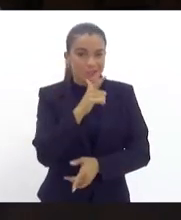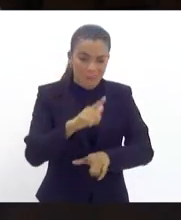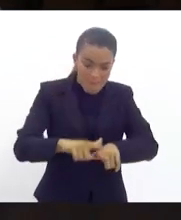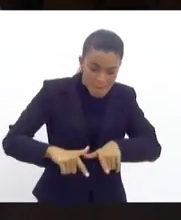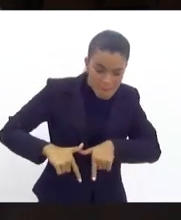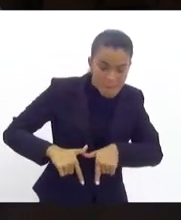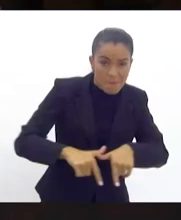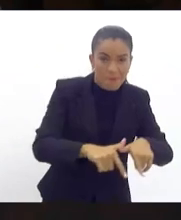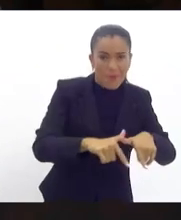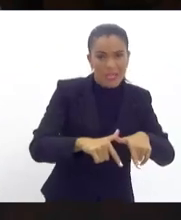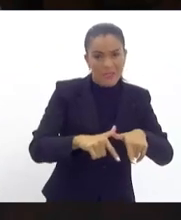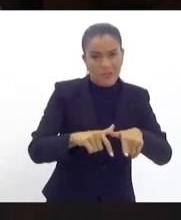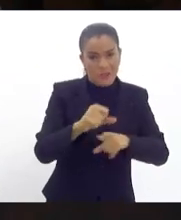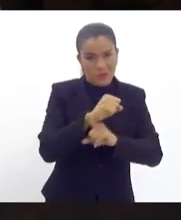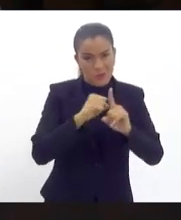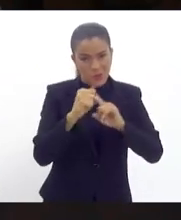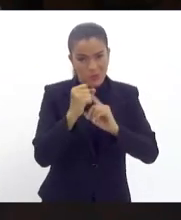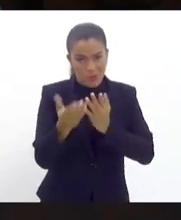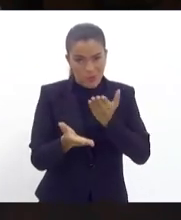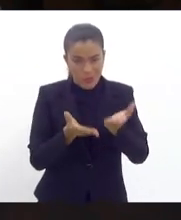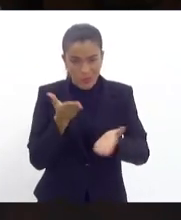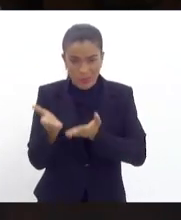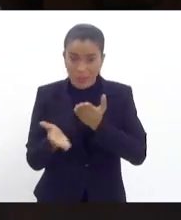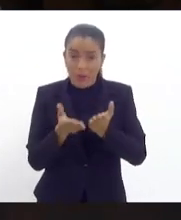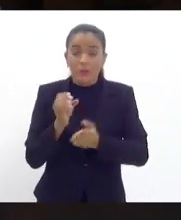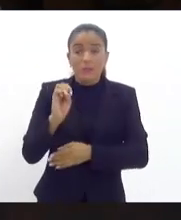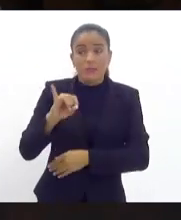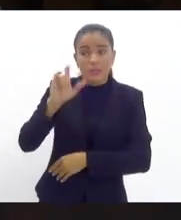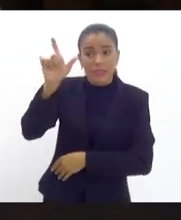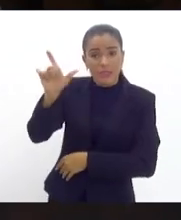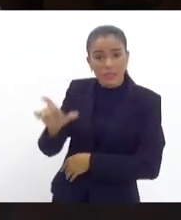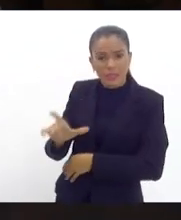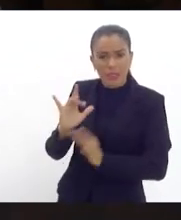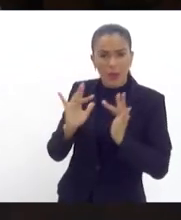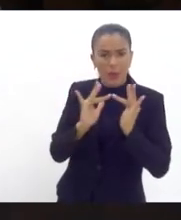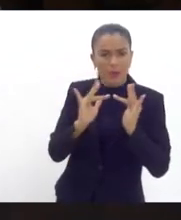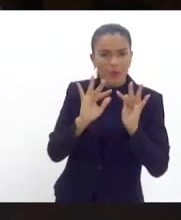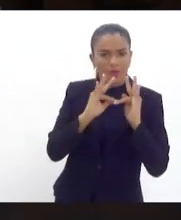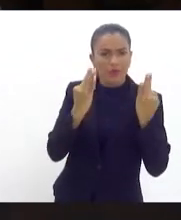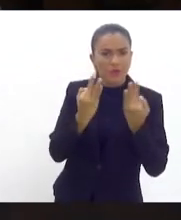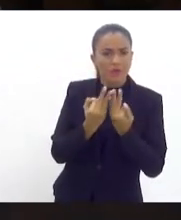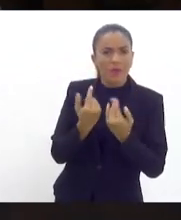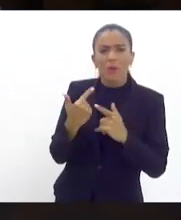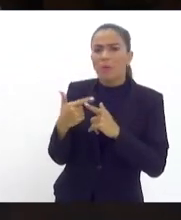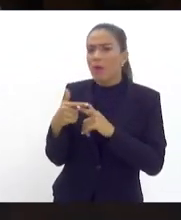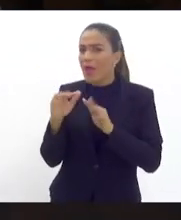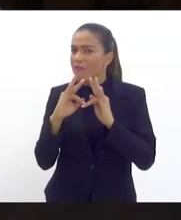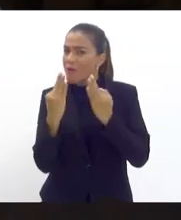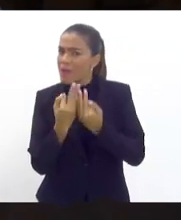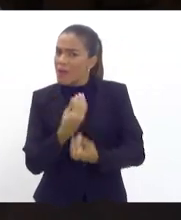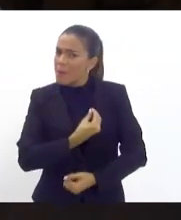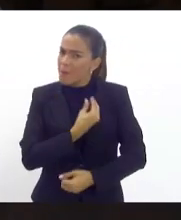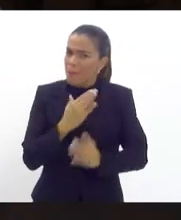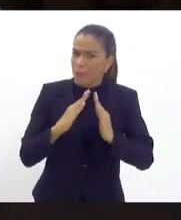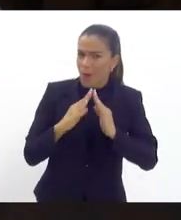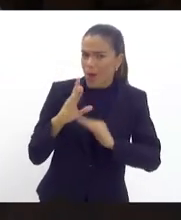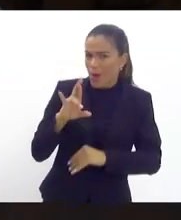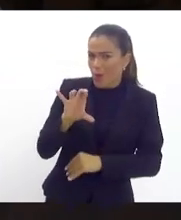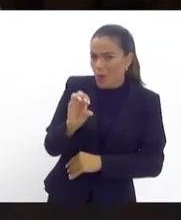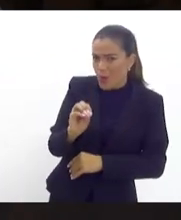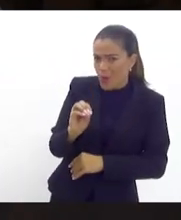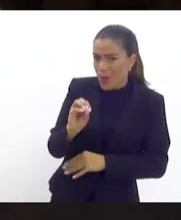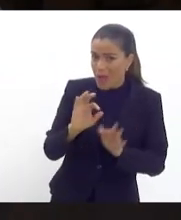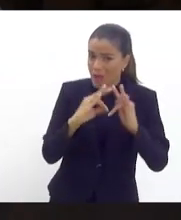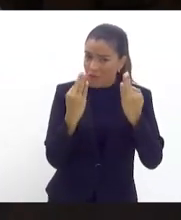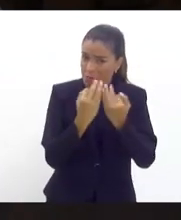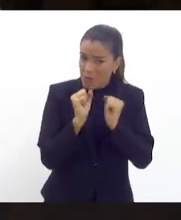das ações sociais né se essa pessoa ainda tem contato com a família essa família tá no Rio essa família pode